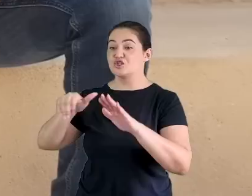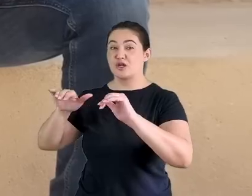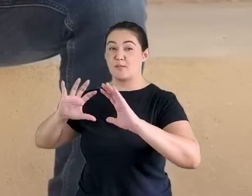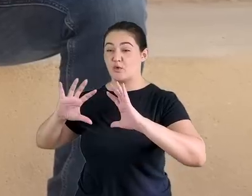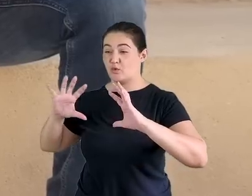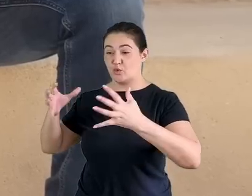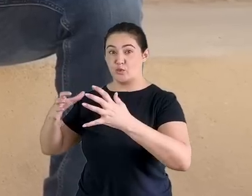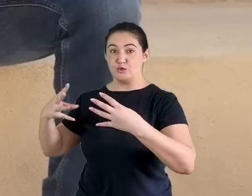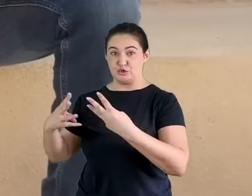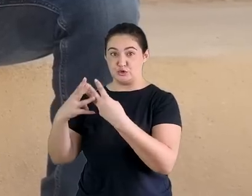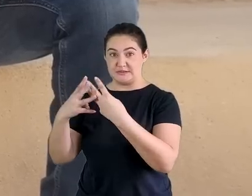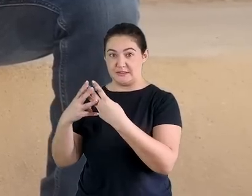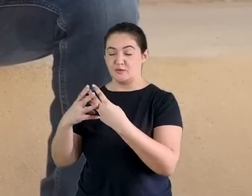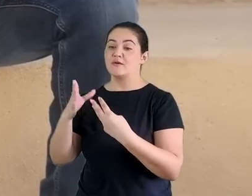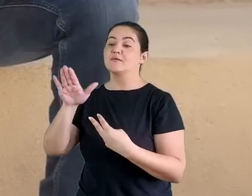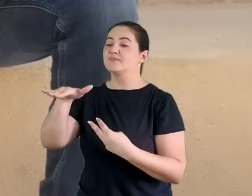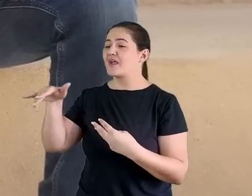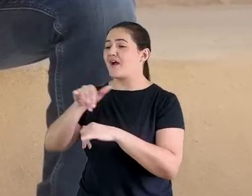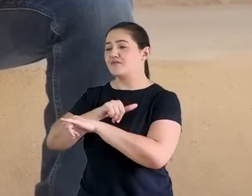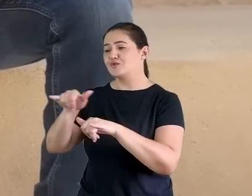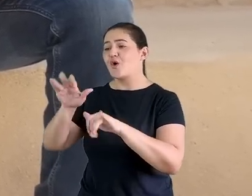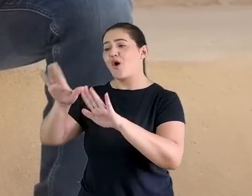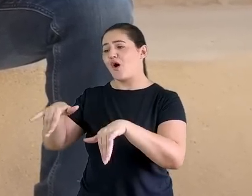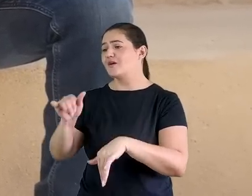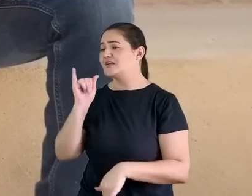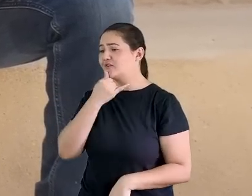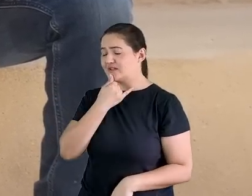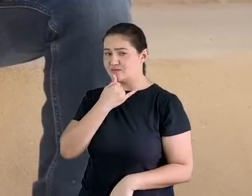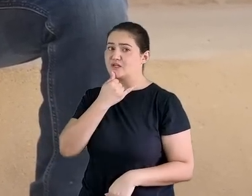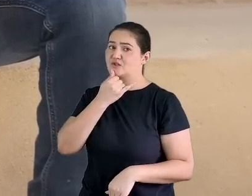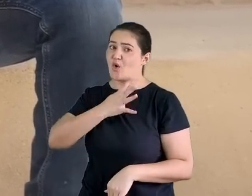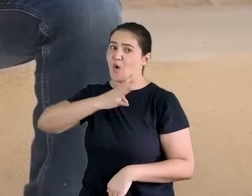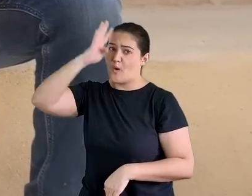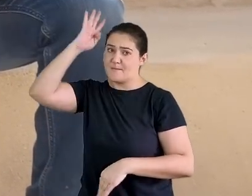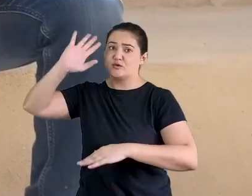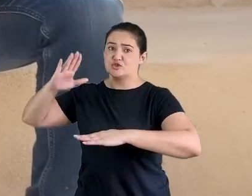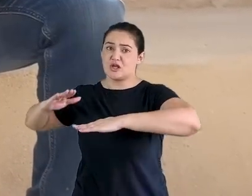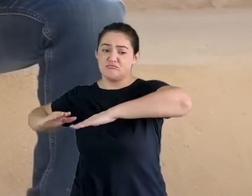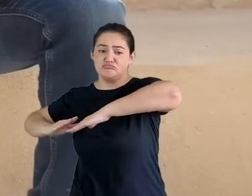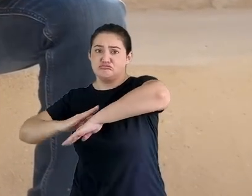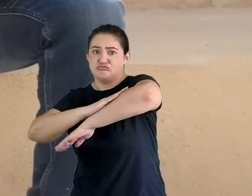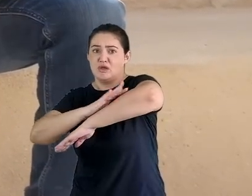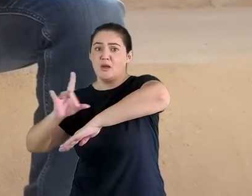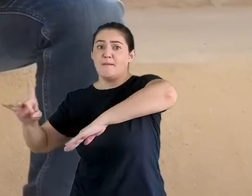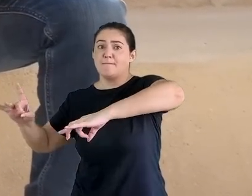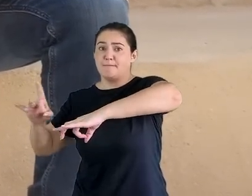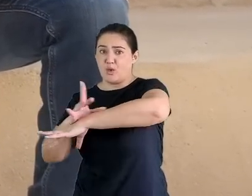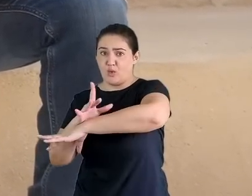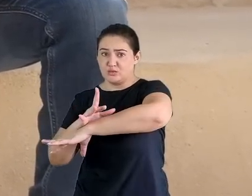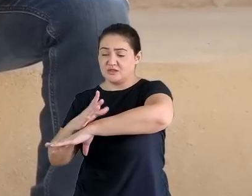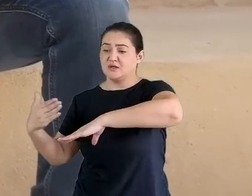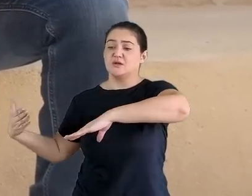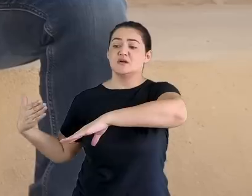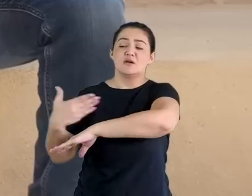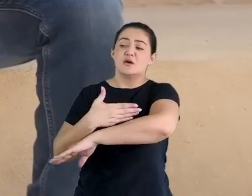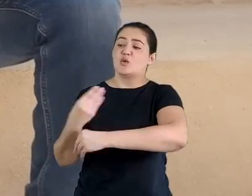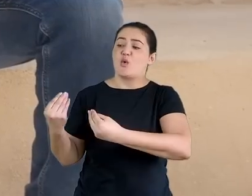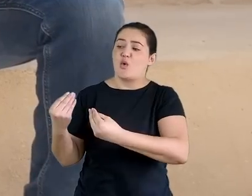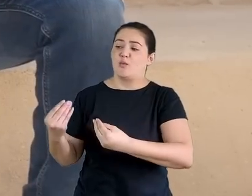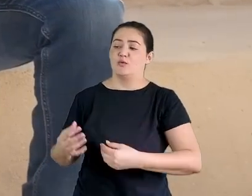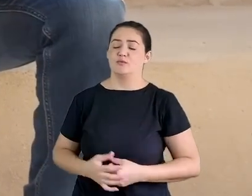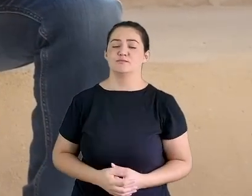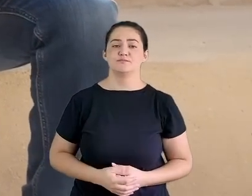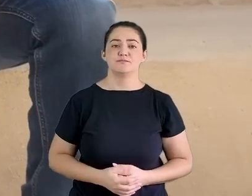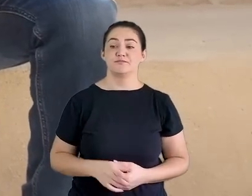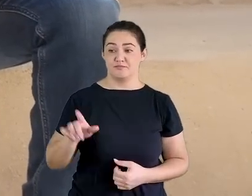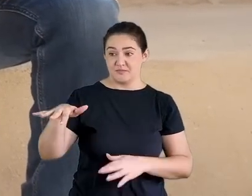rampa, e que em poucas horas eles chegariam à cidade. O que aconteceu então? Então Joséfo está nos dando uma história